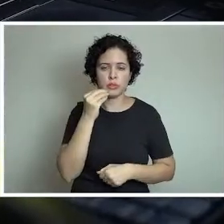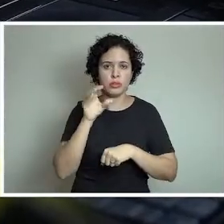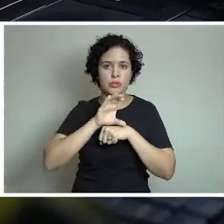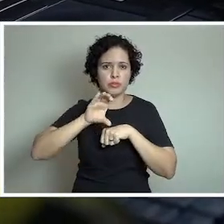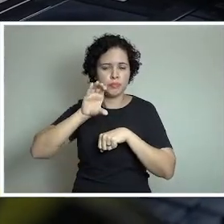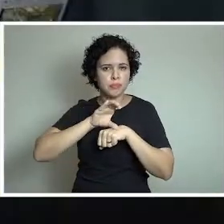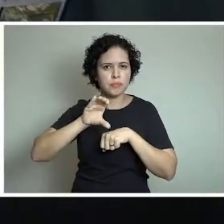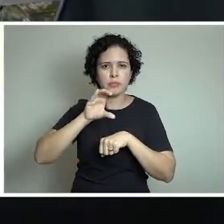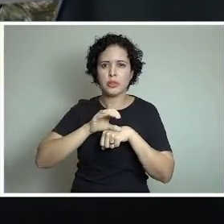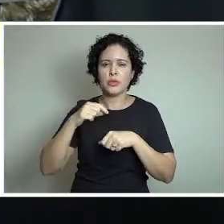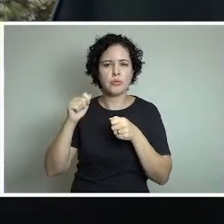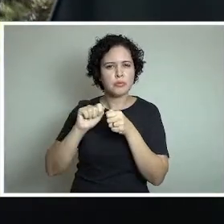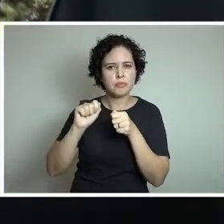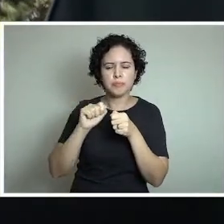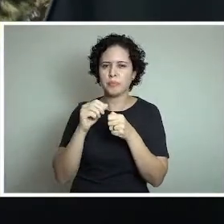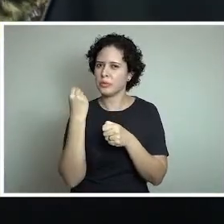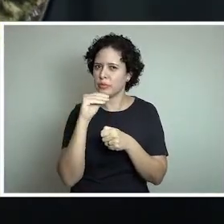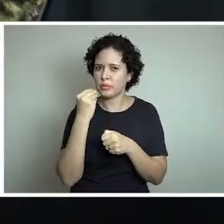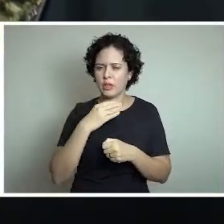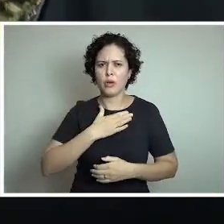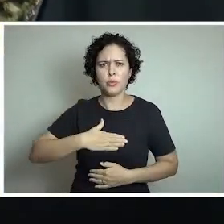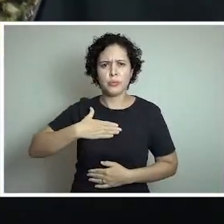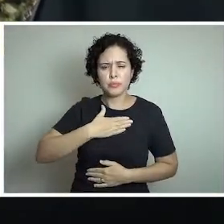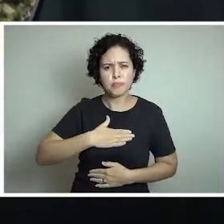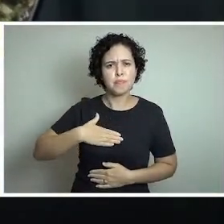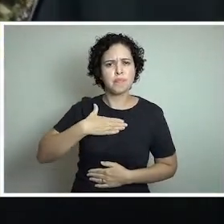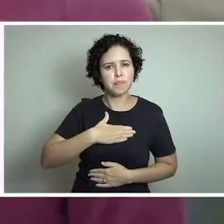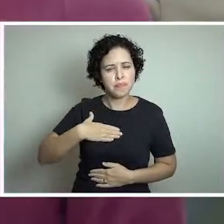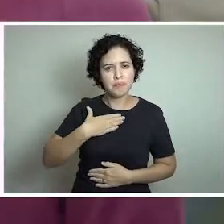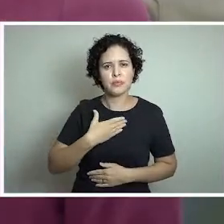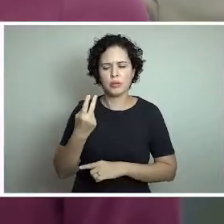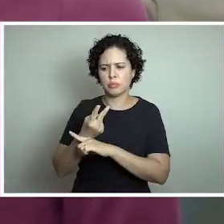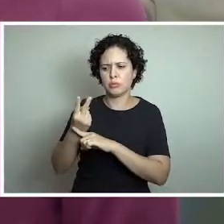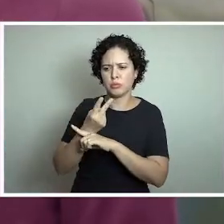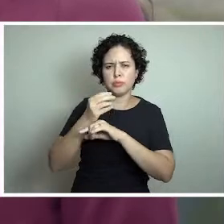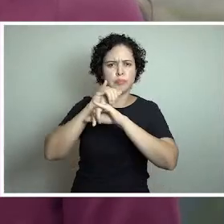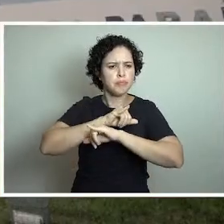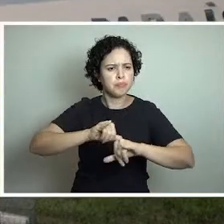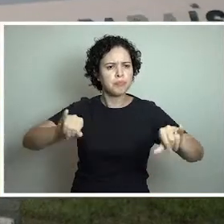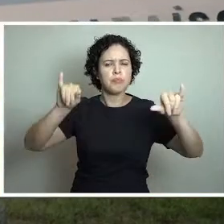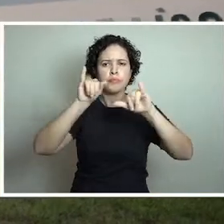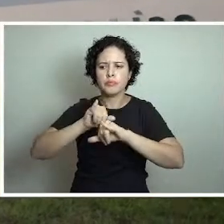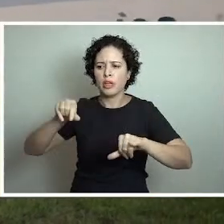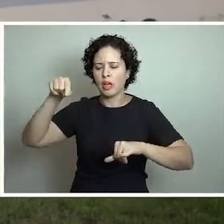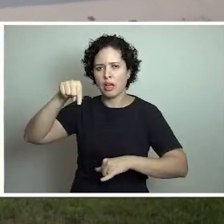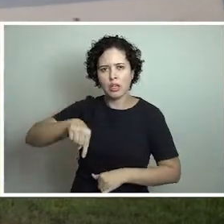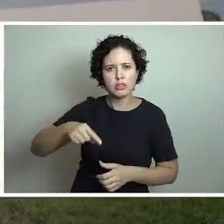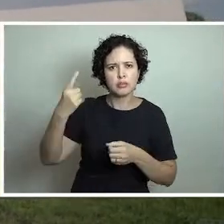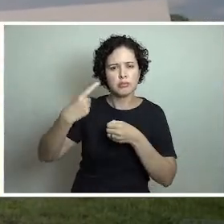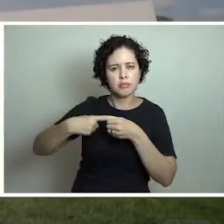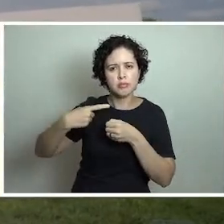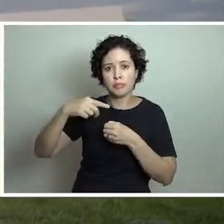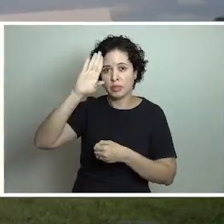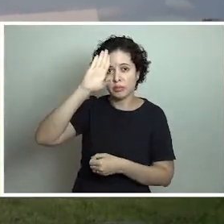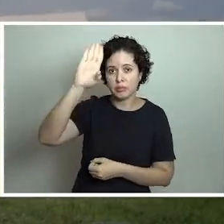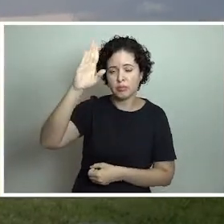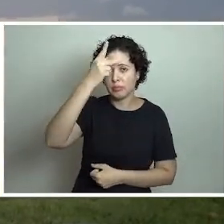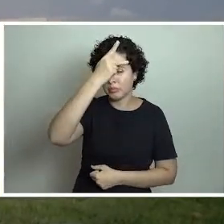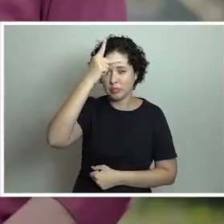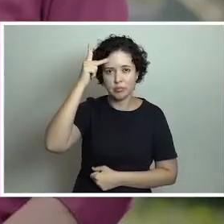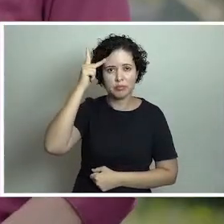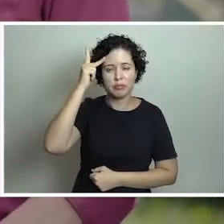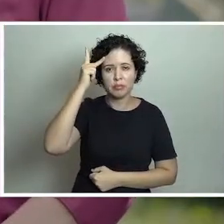cursos e eu fazendo e gostando cada vez mais. E procuro divulgar na minha cidade, principalmente pessoas